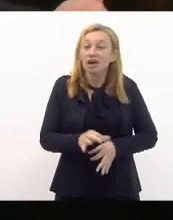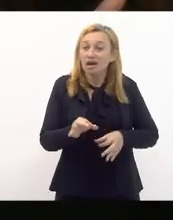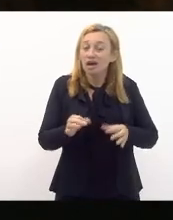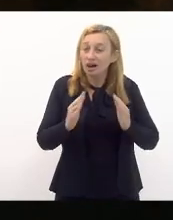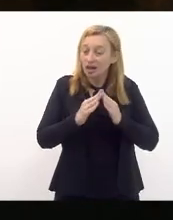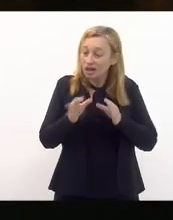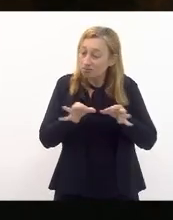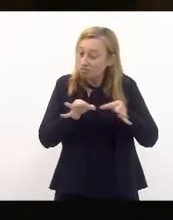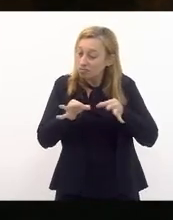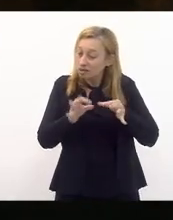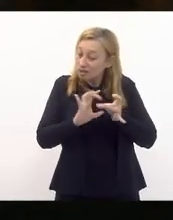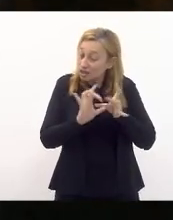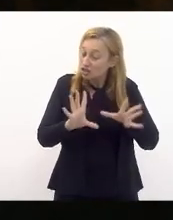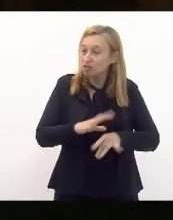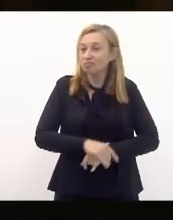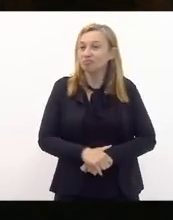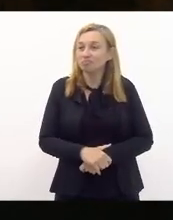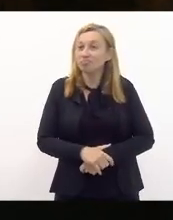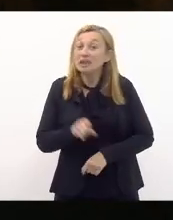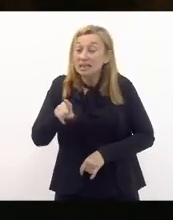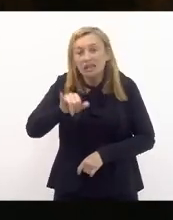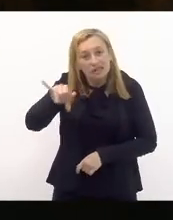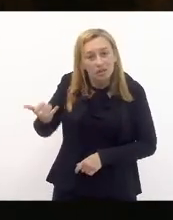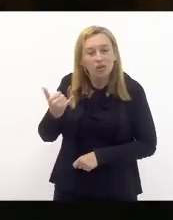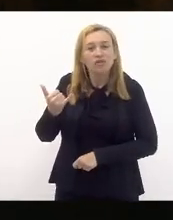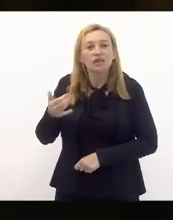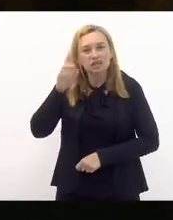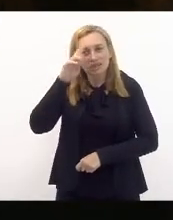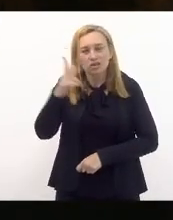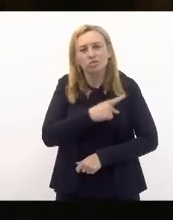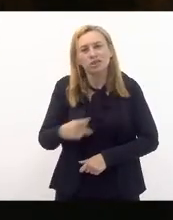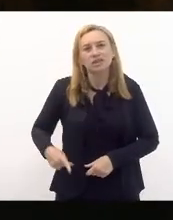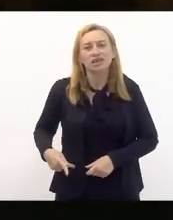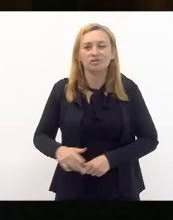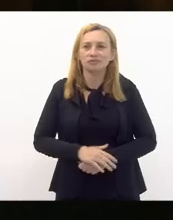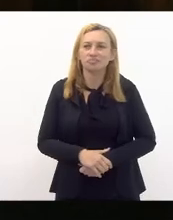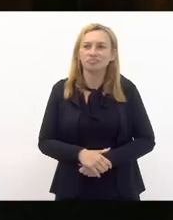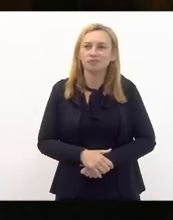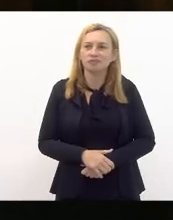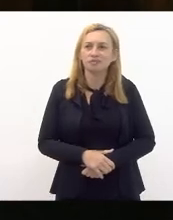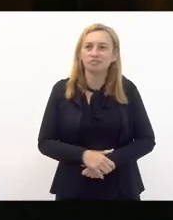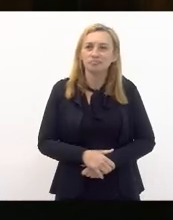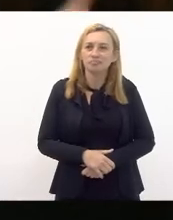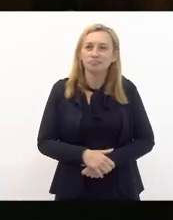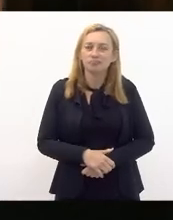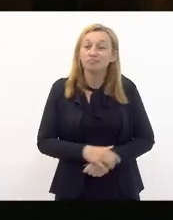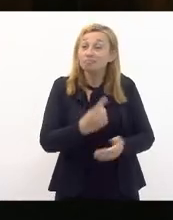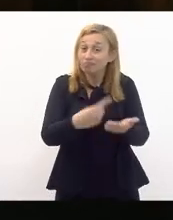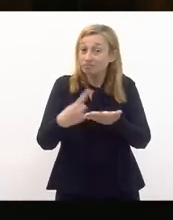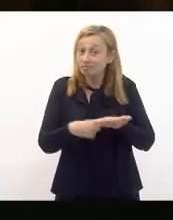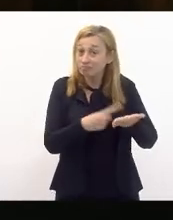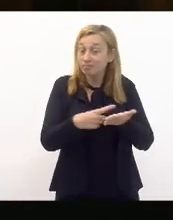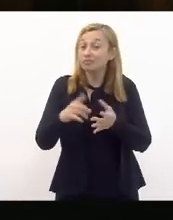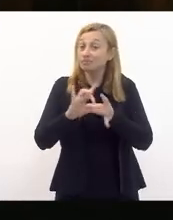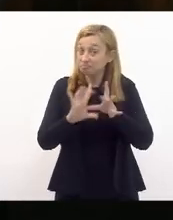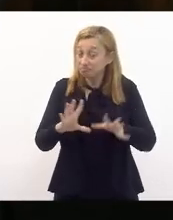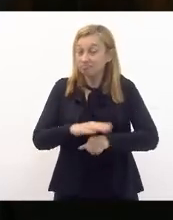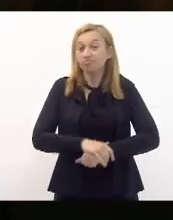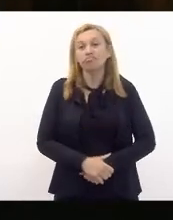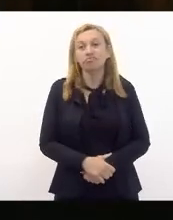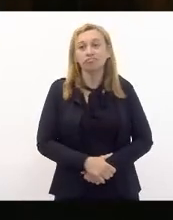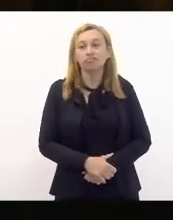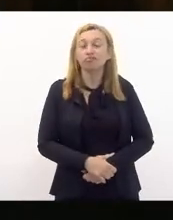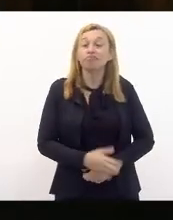que a gente deixou que eles aproveitem senhora Presidente os acordos que nós deixamos